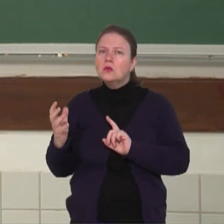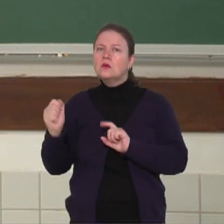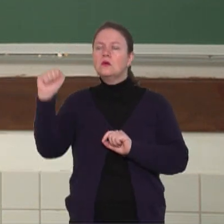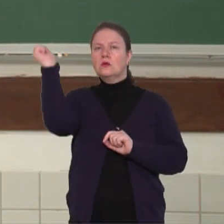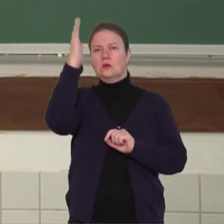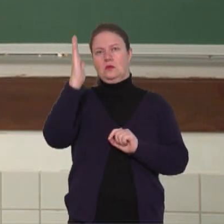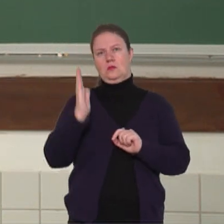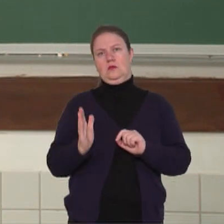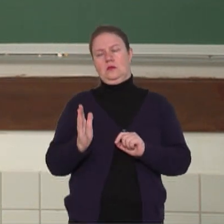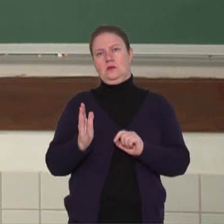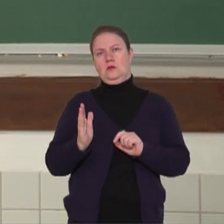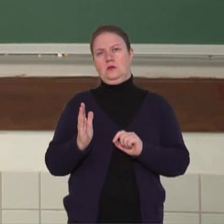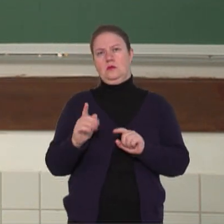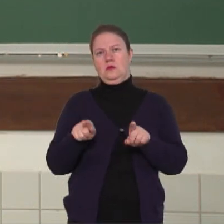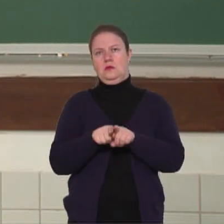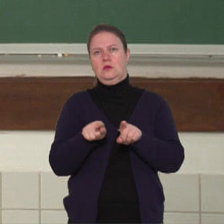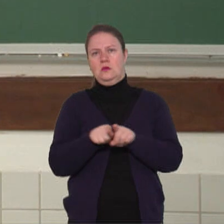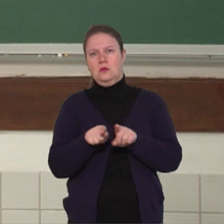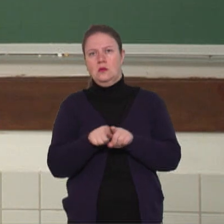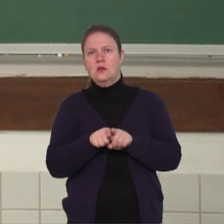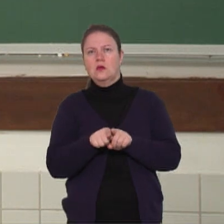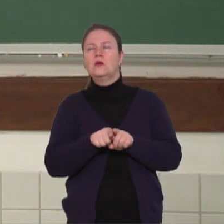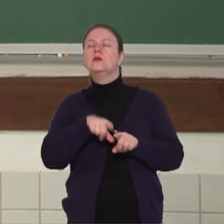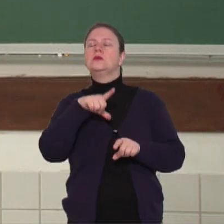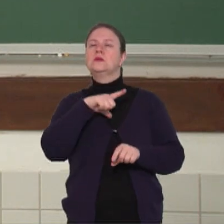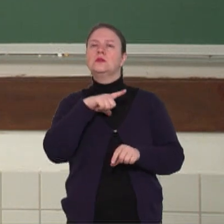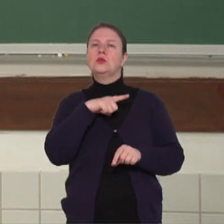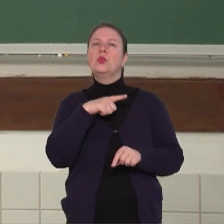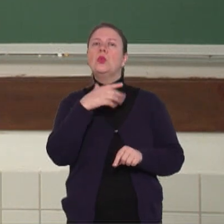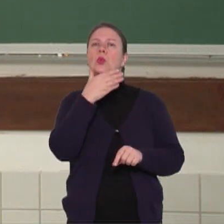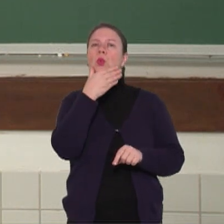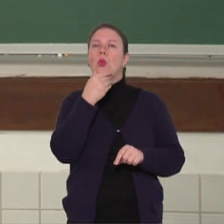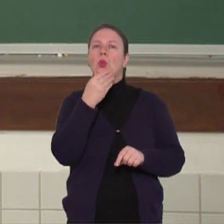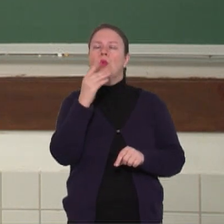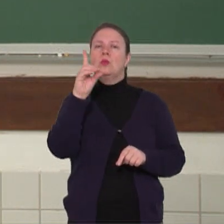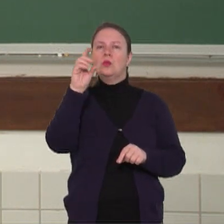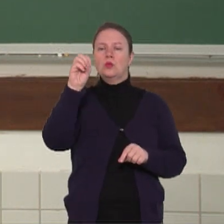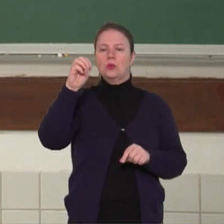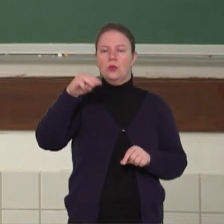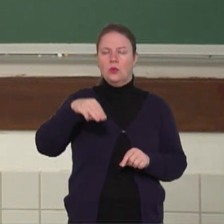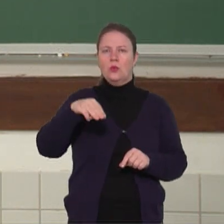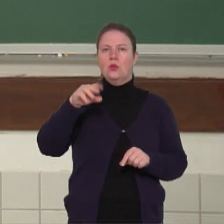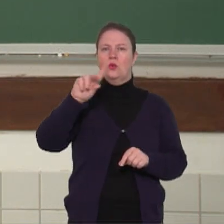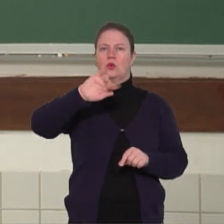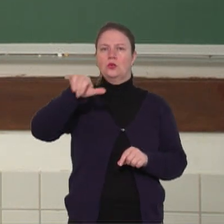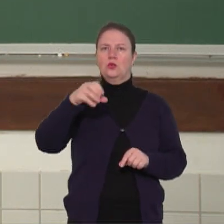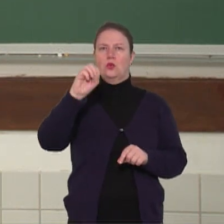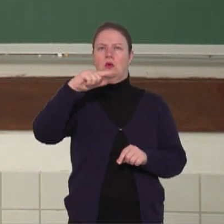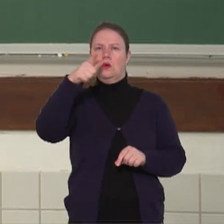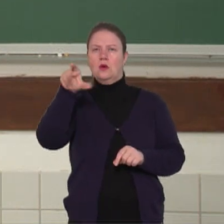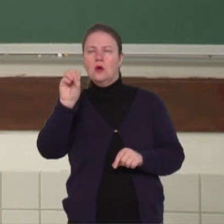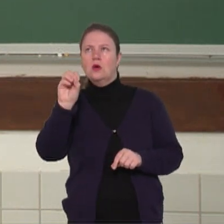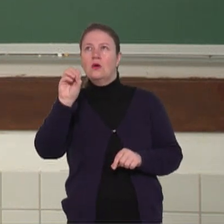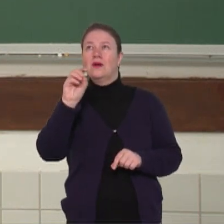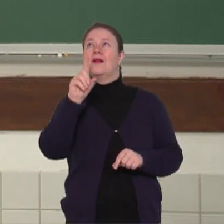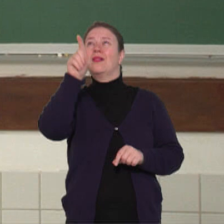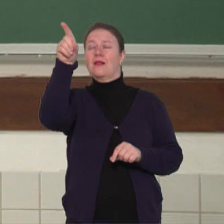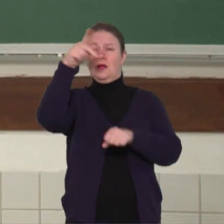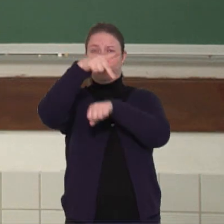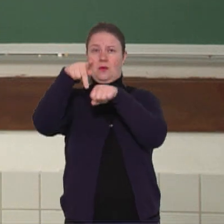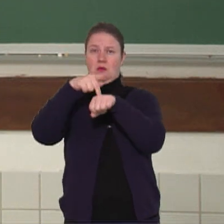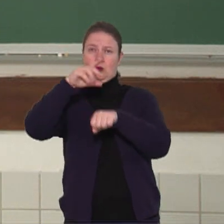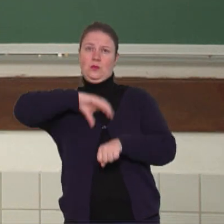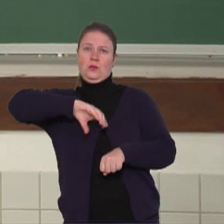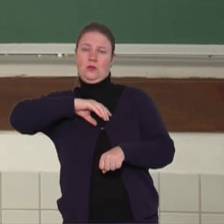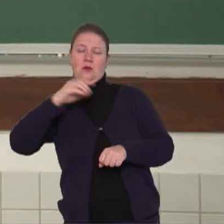Brasil, já que Dom João vai sair com a família real em 1806, lá de Portugal, em direção ao Brasil, e vai mudar toda a